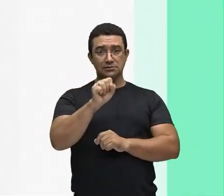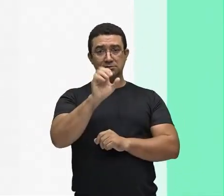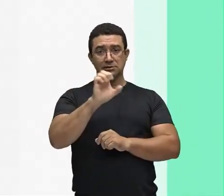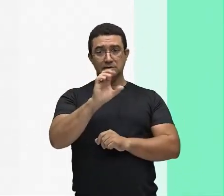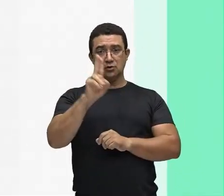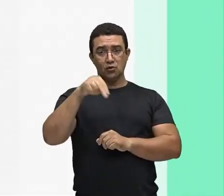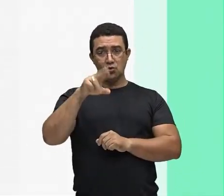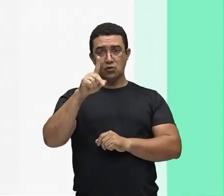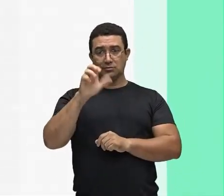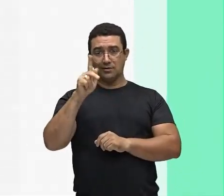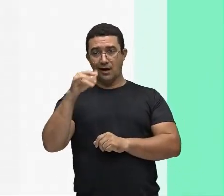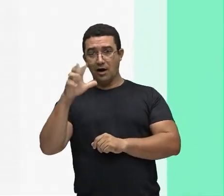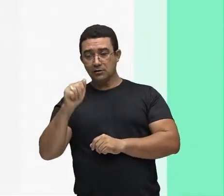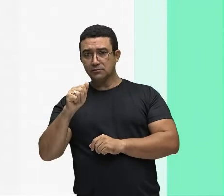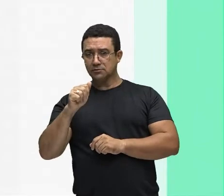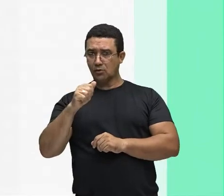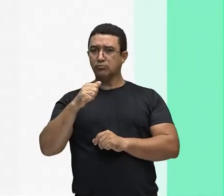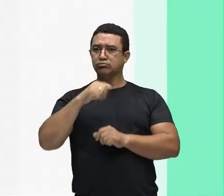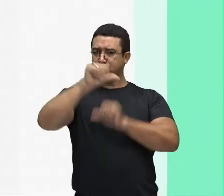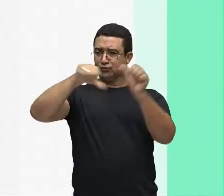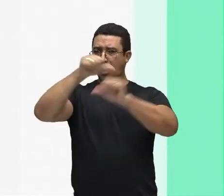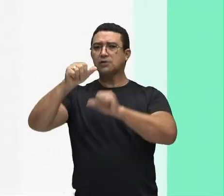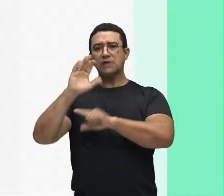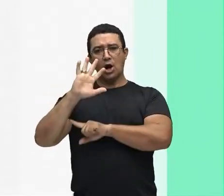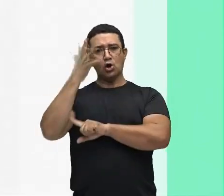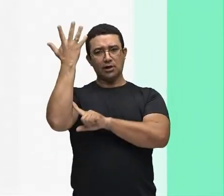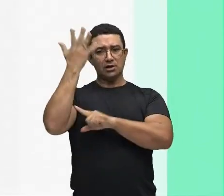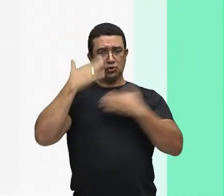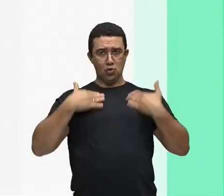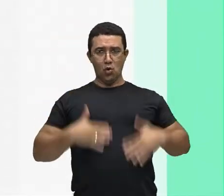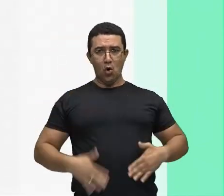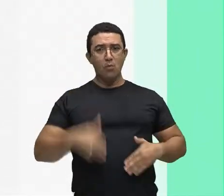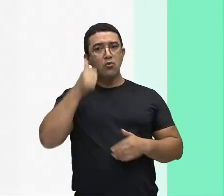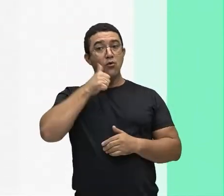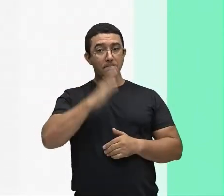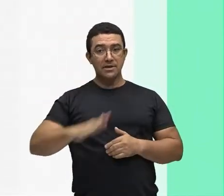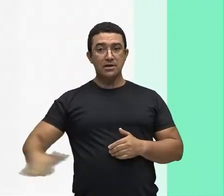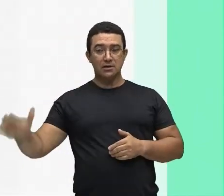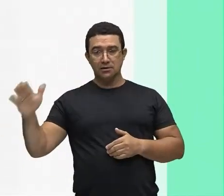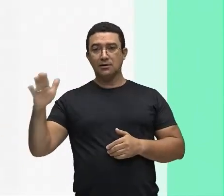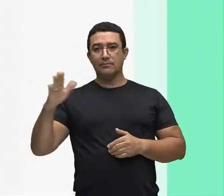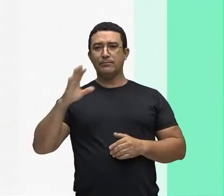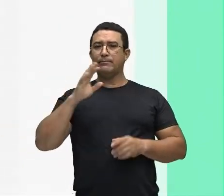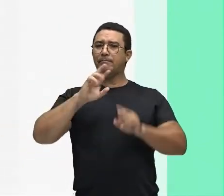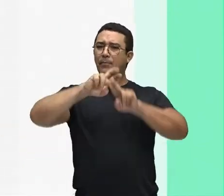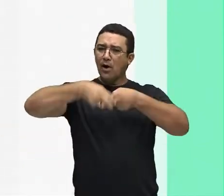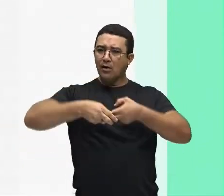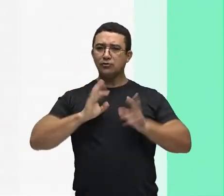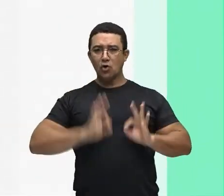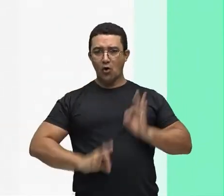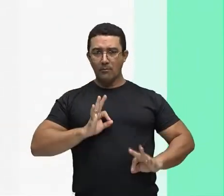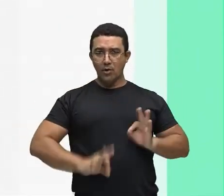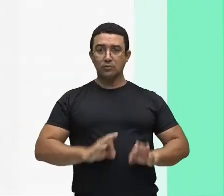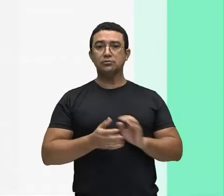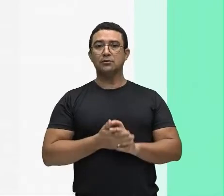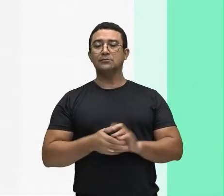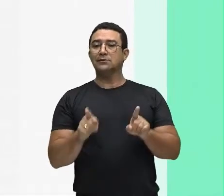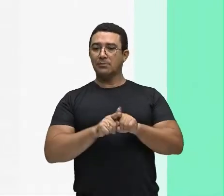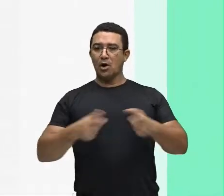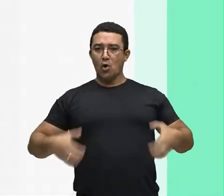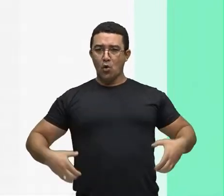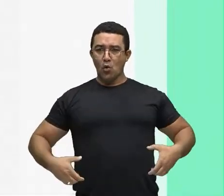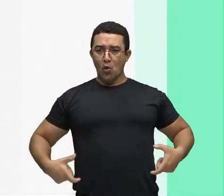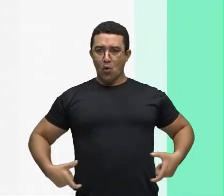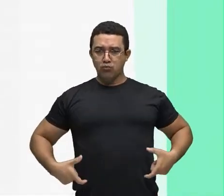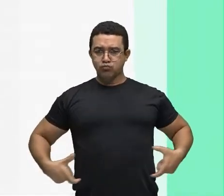no corpo da menina por ação dos hormônios, né? Para relembrar essas características, nós temos o aumento de gordura. Em